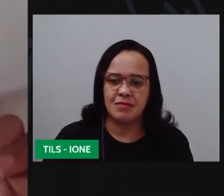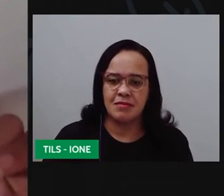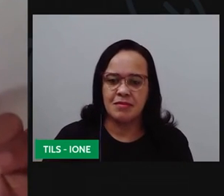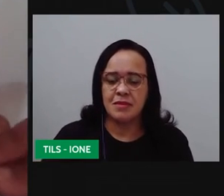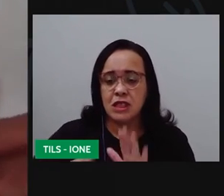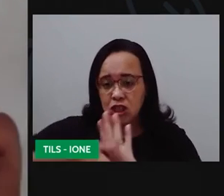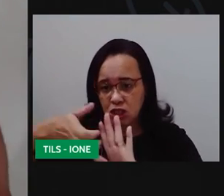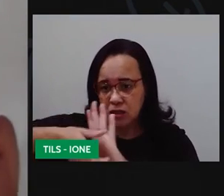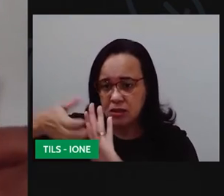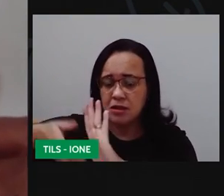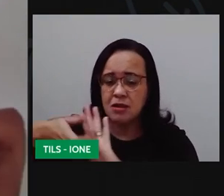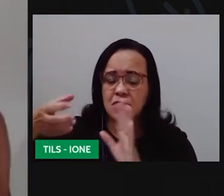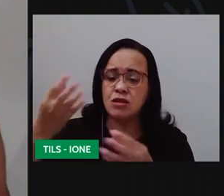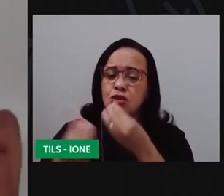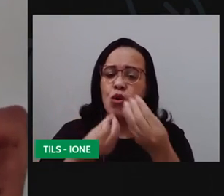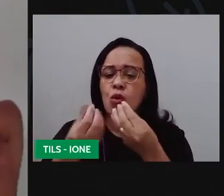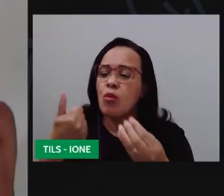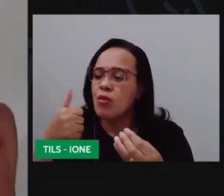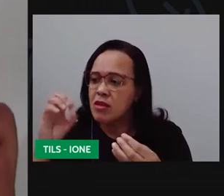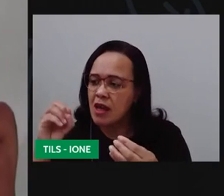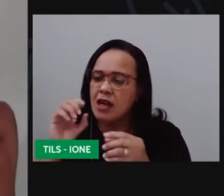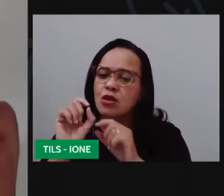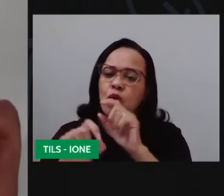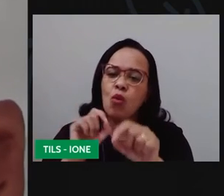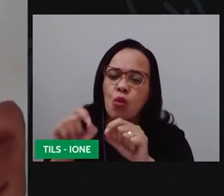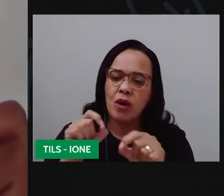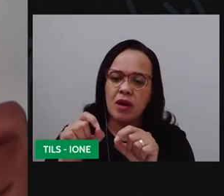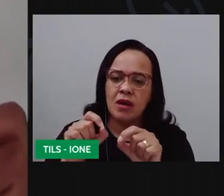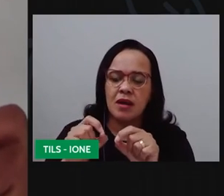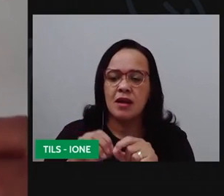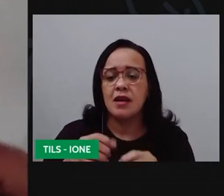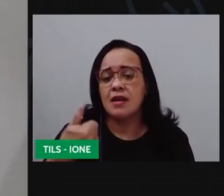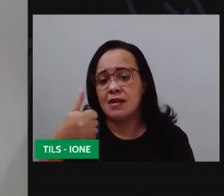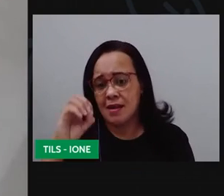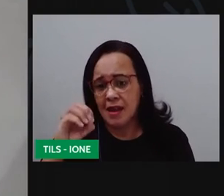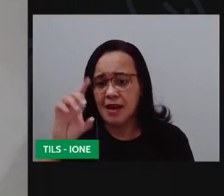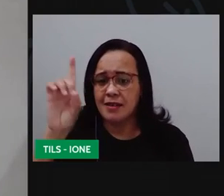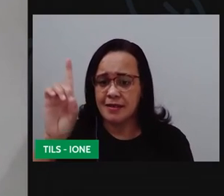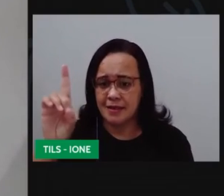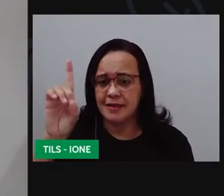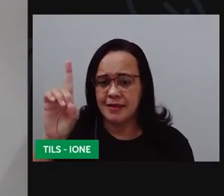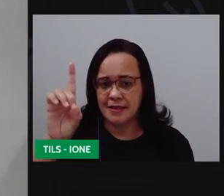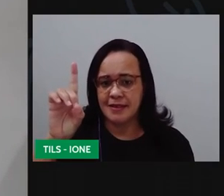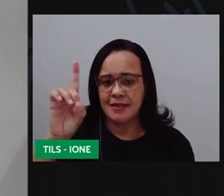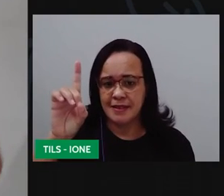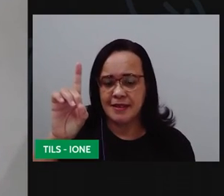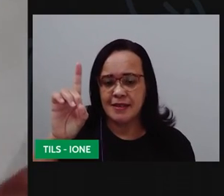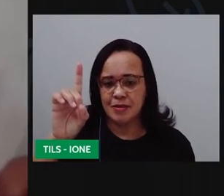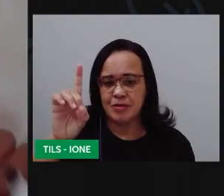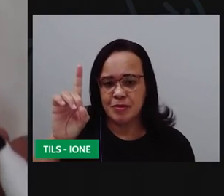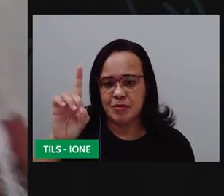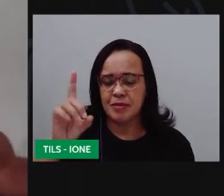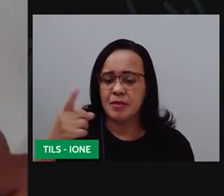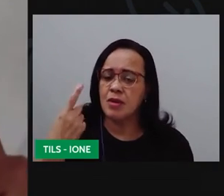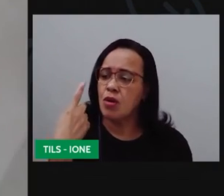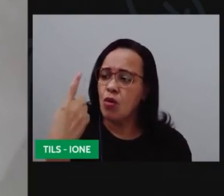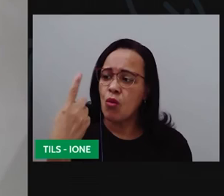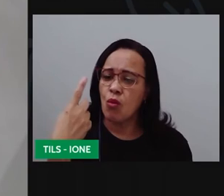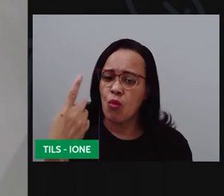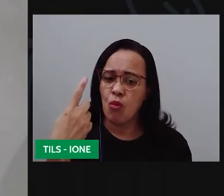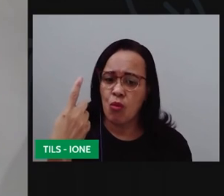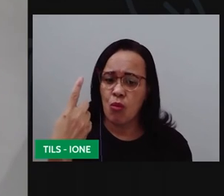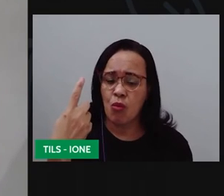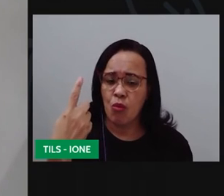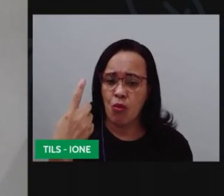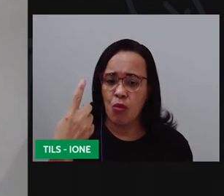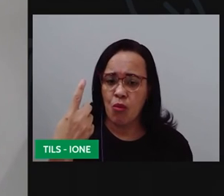desmembrar são 10 o que aqui ó dez dezenas que dá o que ó uma centena Então